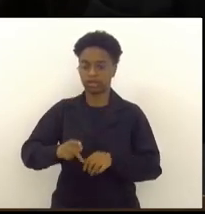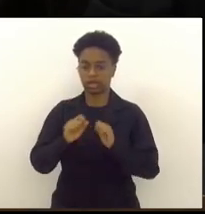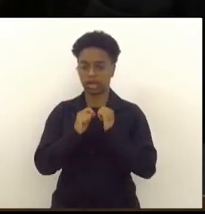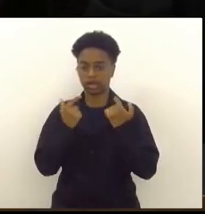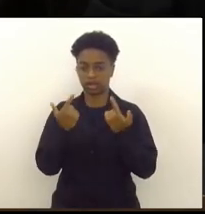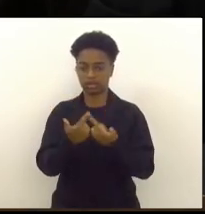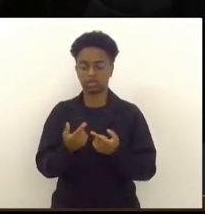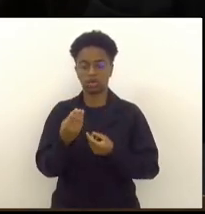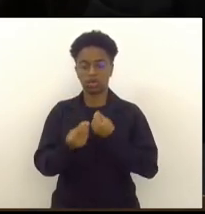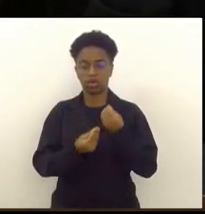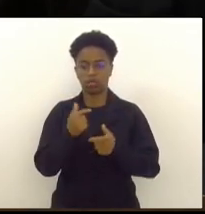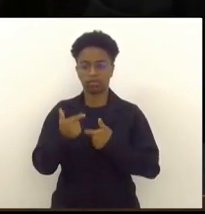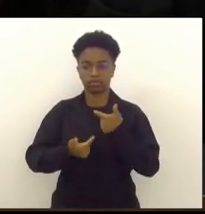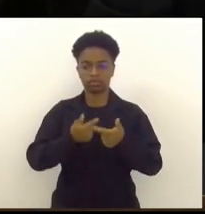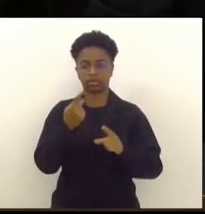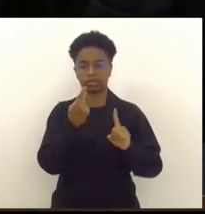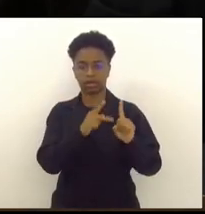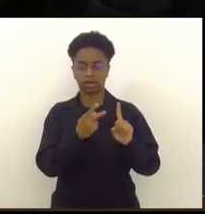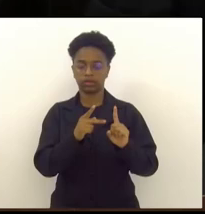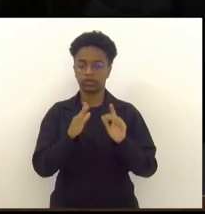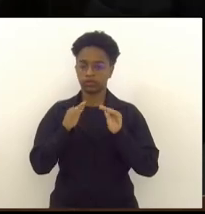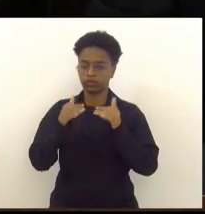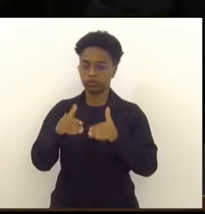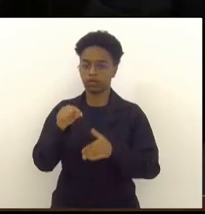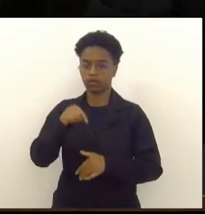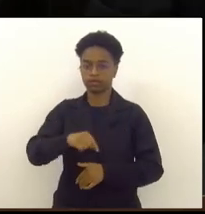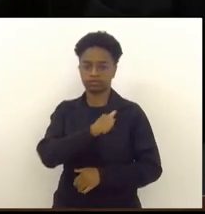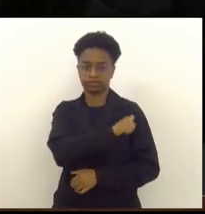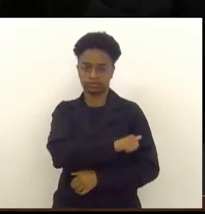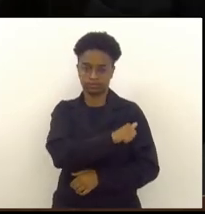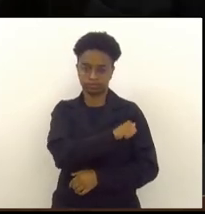ao trabalho desenvolvido em prol do Estado do Rio de Janeiro.